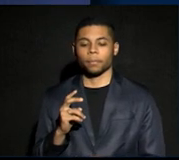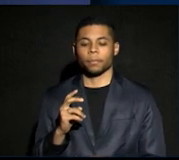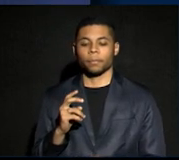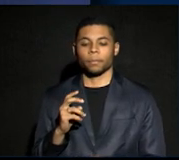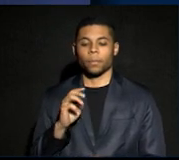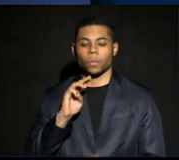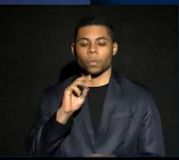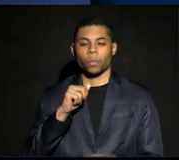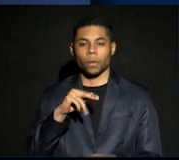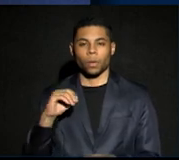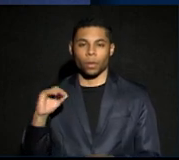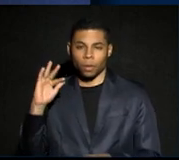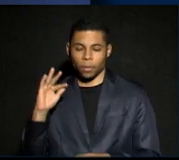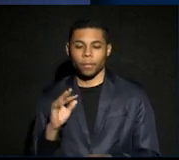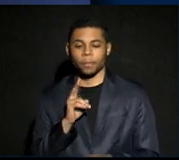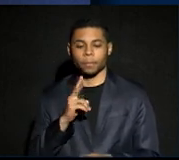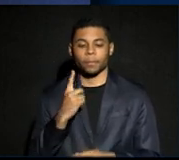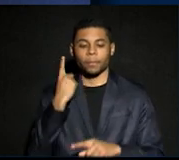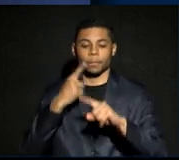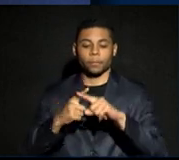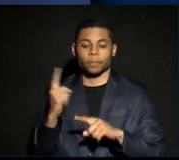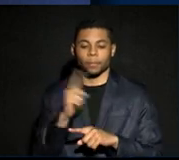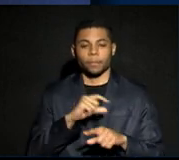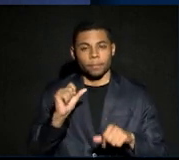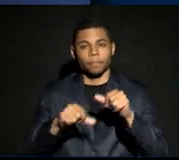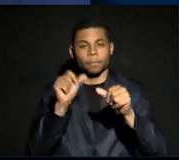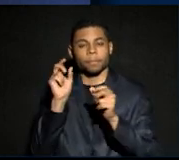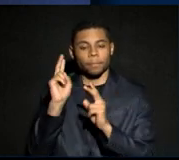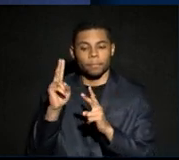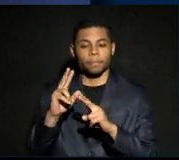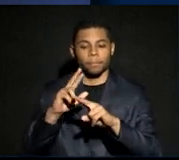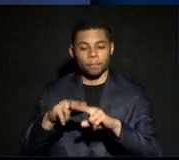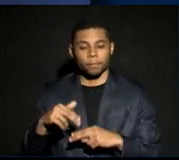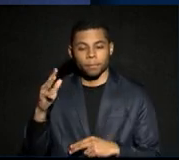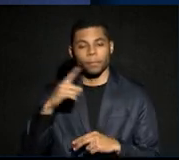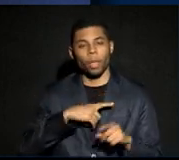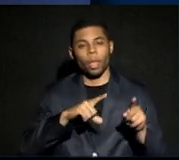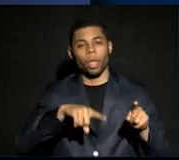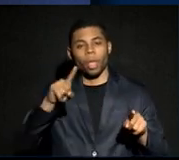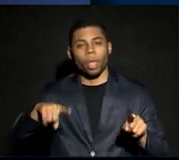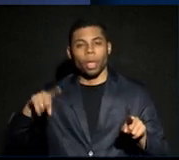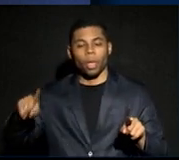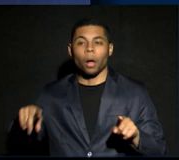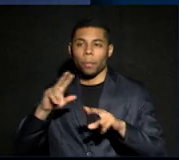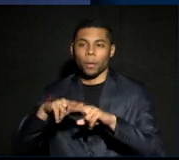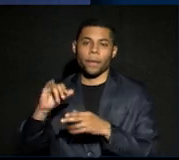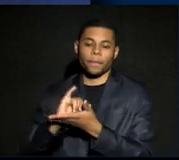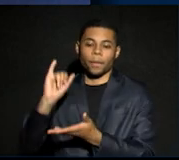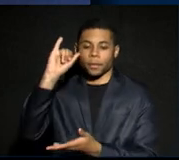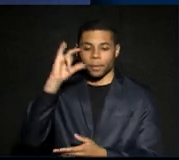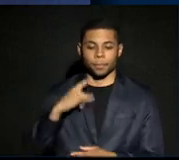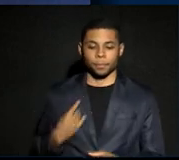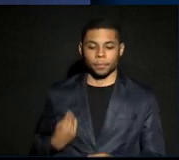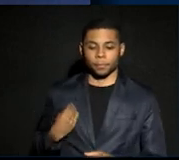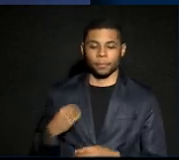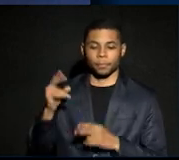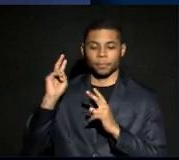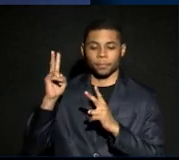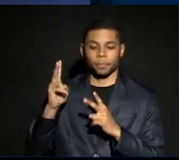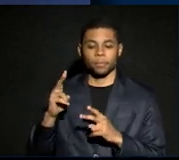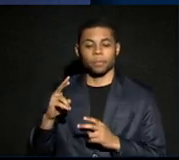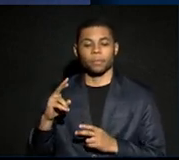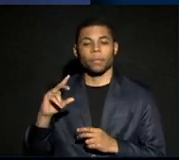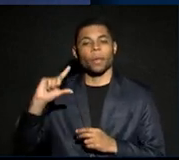one-off, né? Uma única vez que a gente faria o ajuste por conta dessa volatilidade maior da inflação vinda